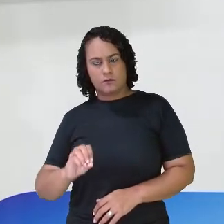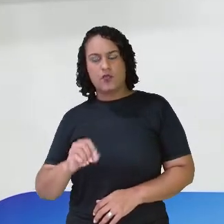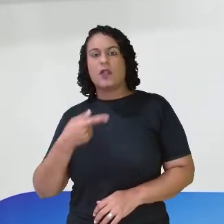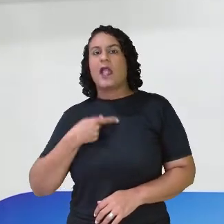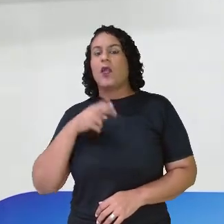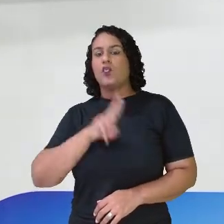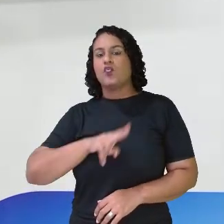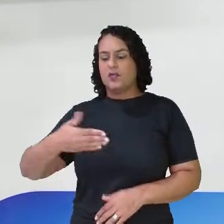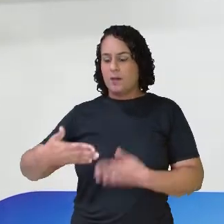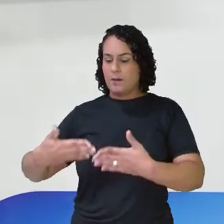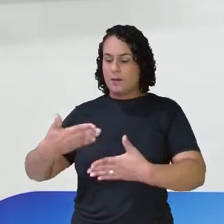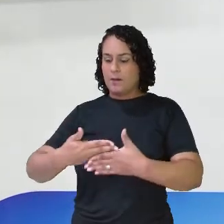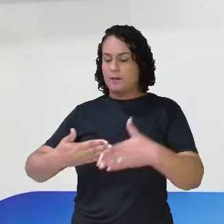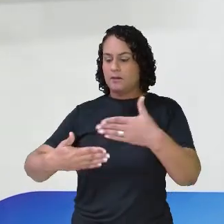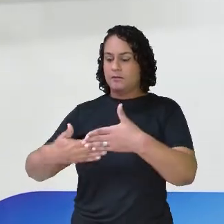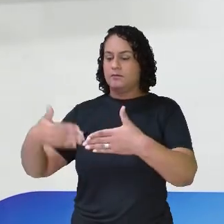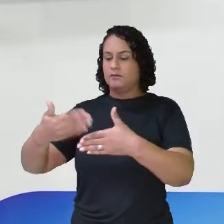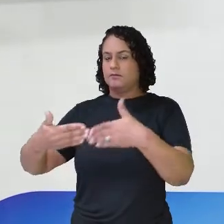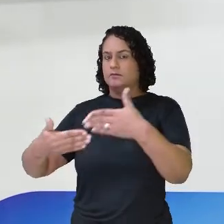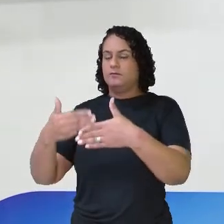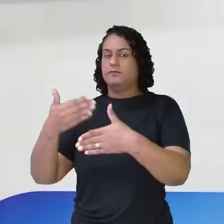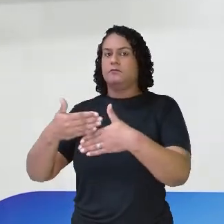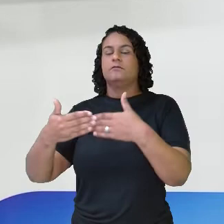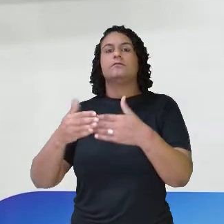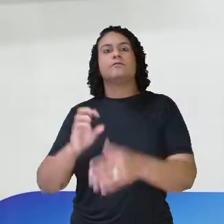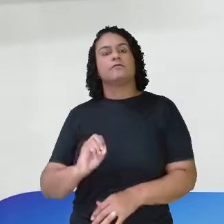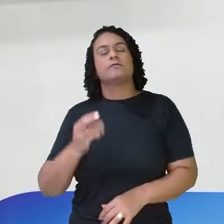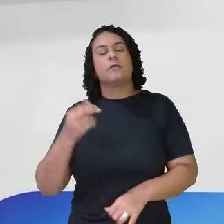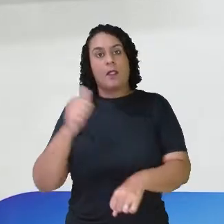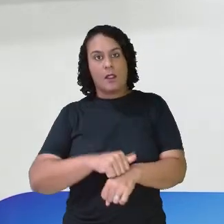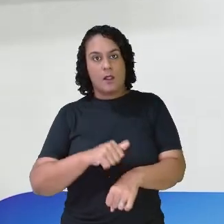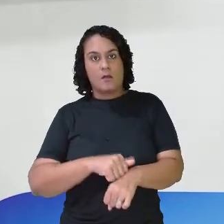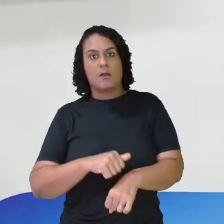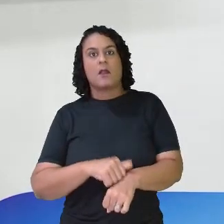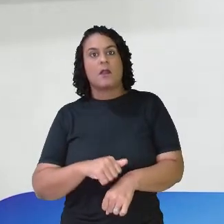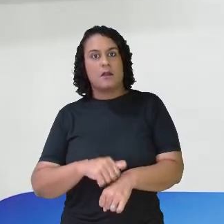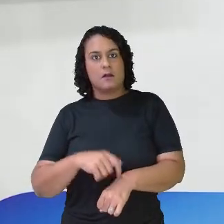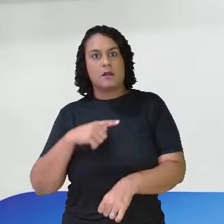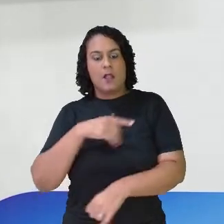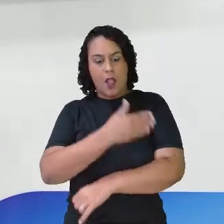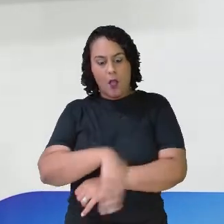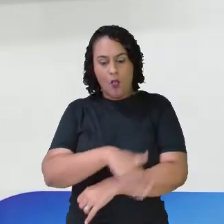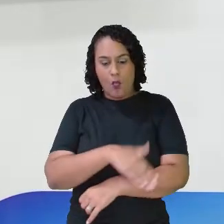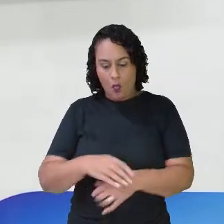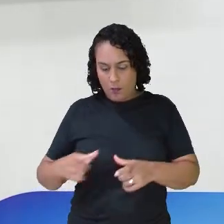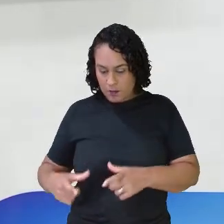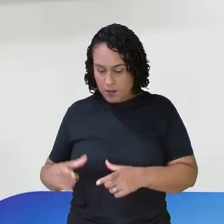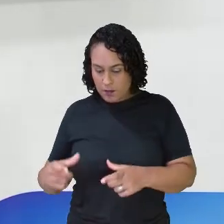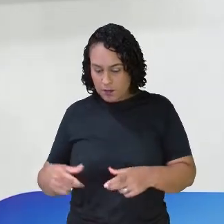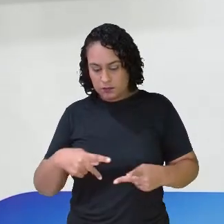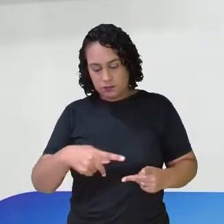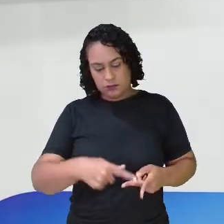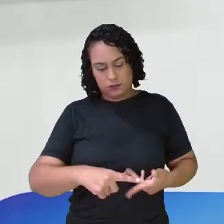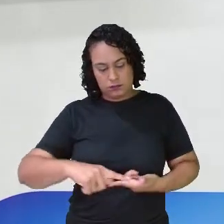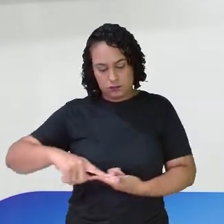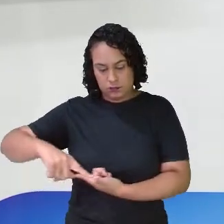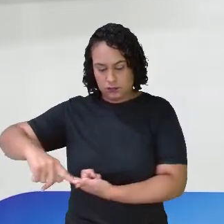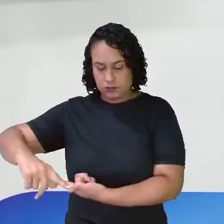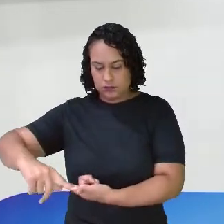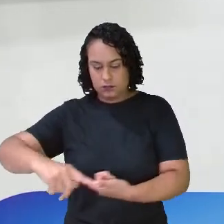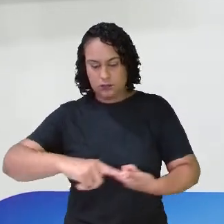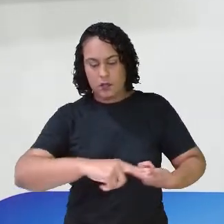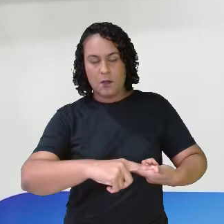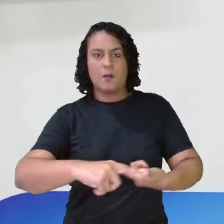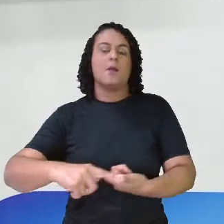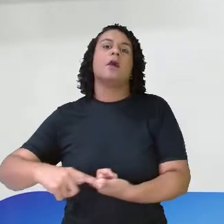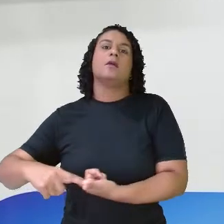na rua. Ou aquelas pedras que as nossas ruas são compostas às vezes, né? Tem as de asfalto, mas tem